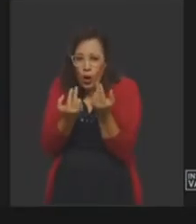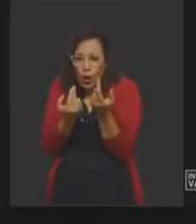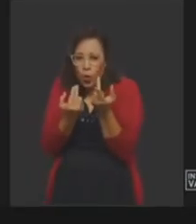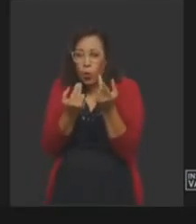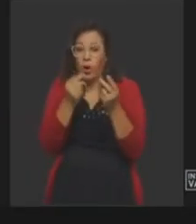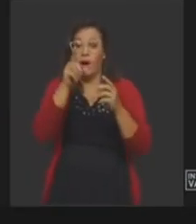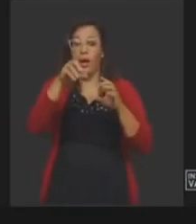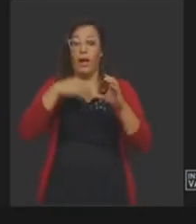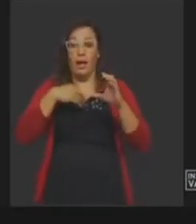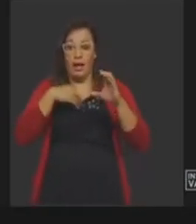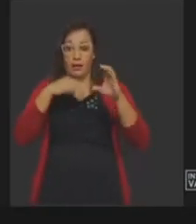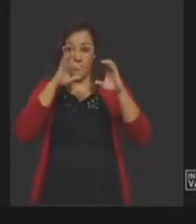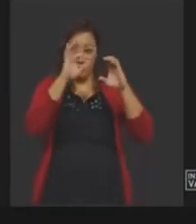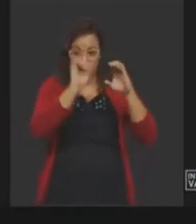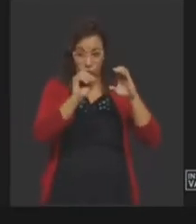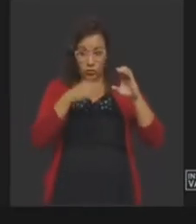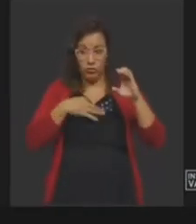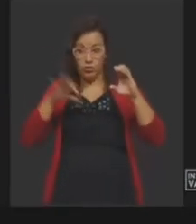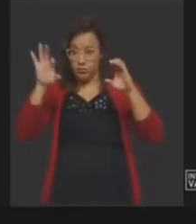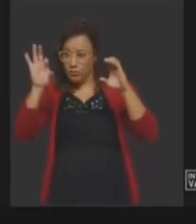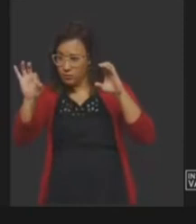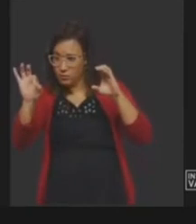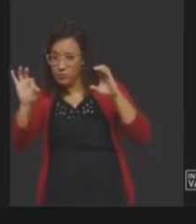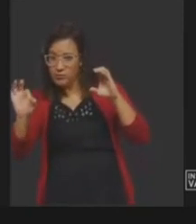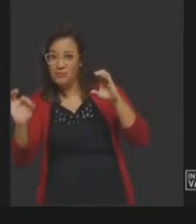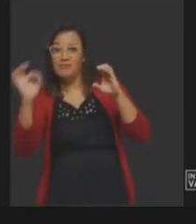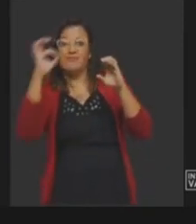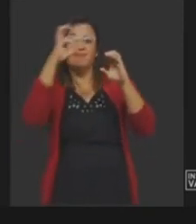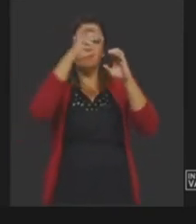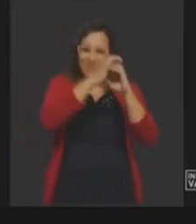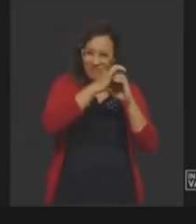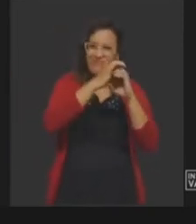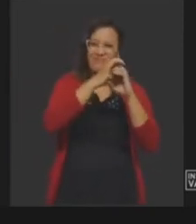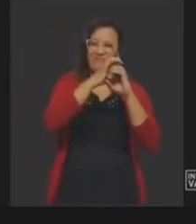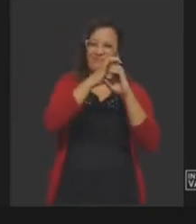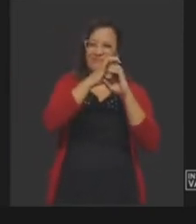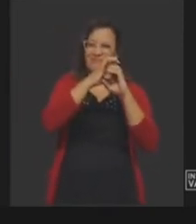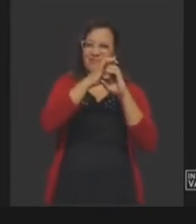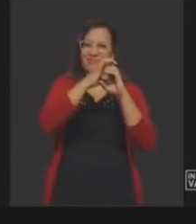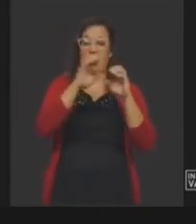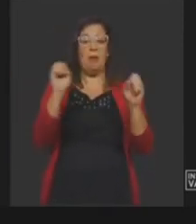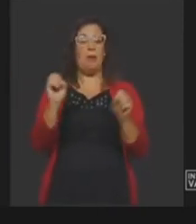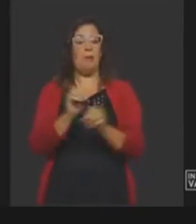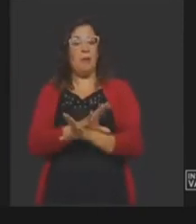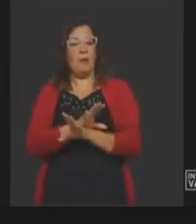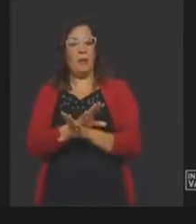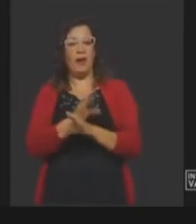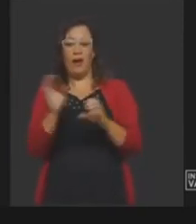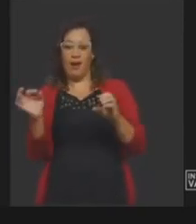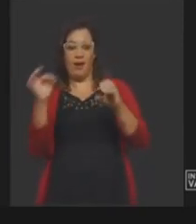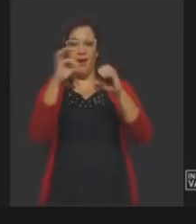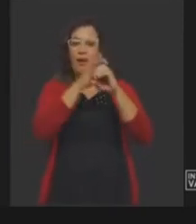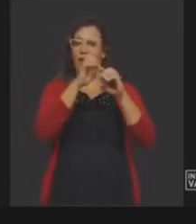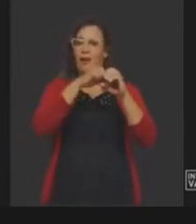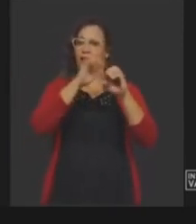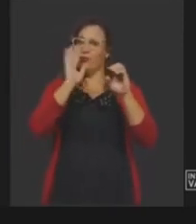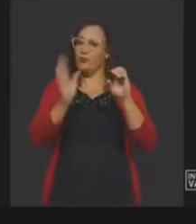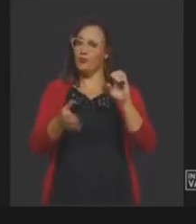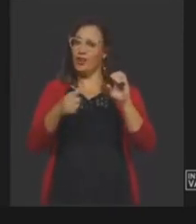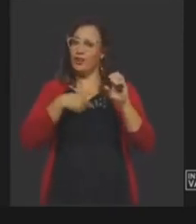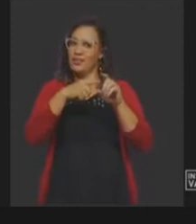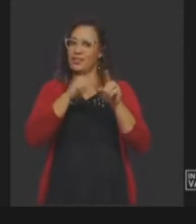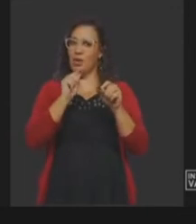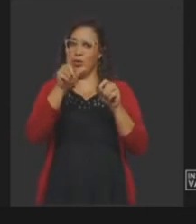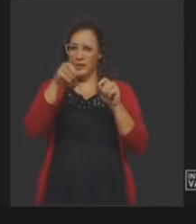o núcleo dessa célula adulta dentro desse óvulo. Pronto, agora você tem um óvulo que já tem material genético. Você não